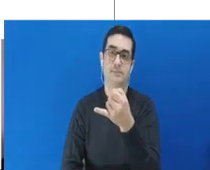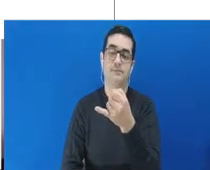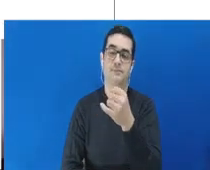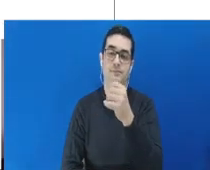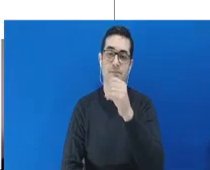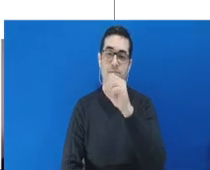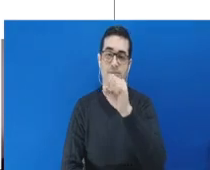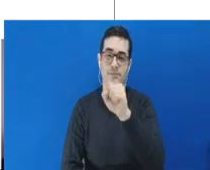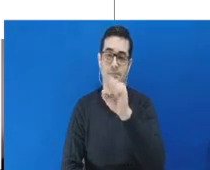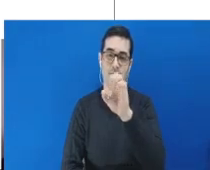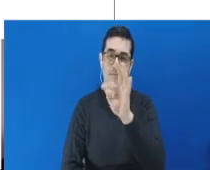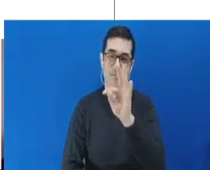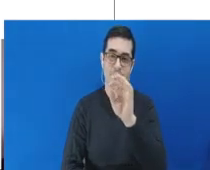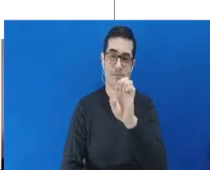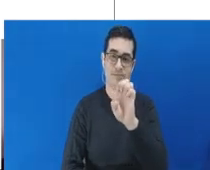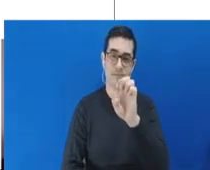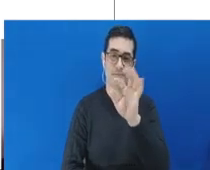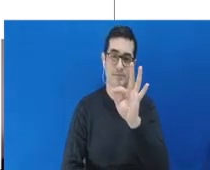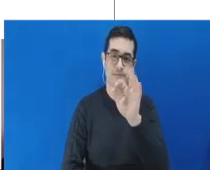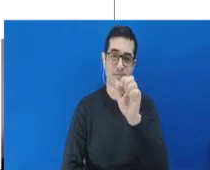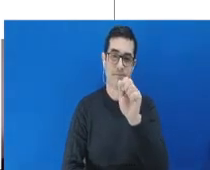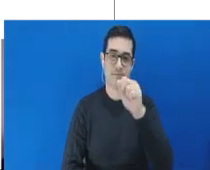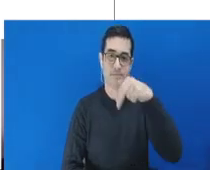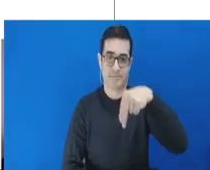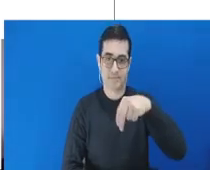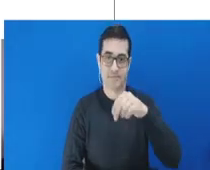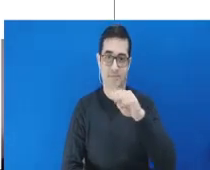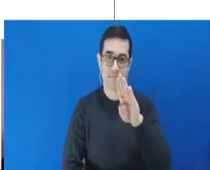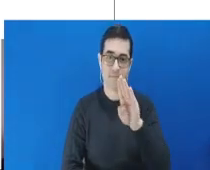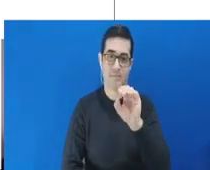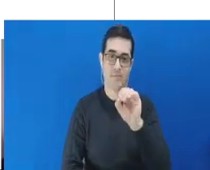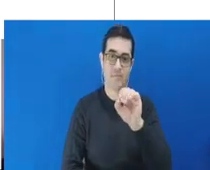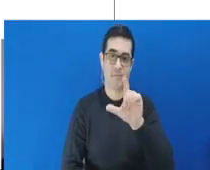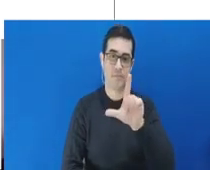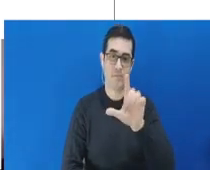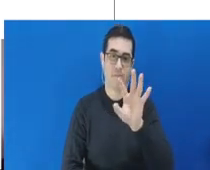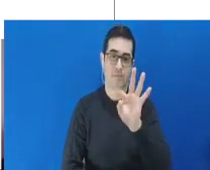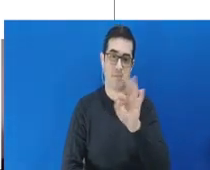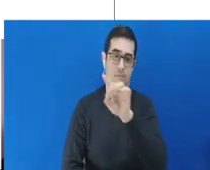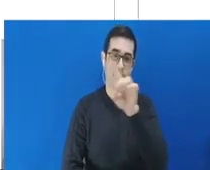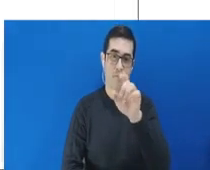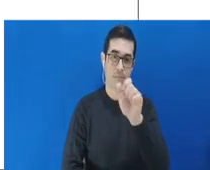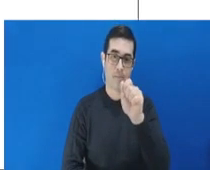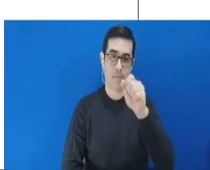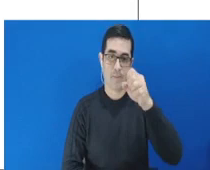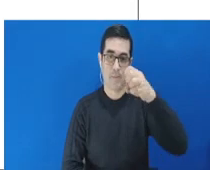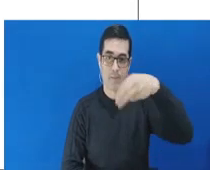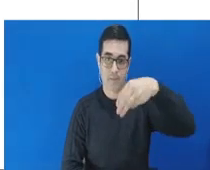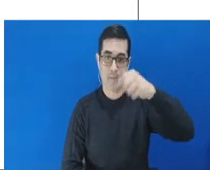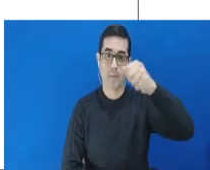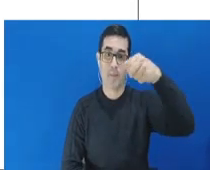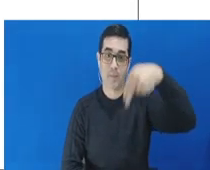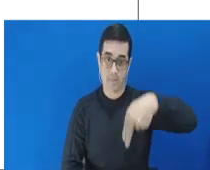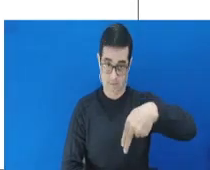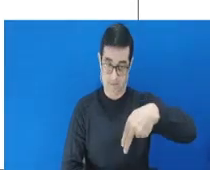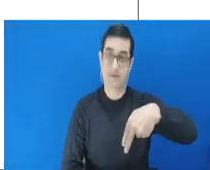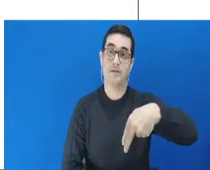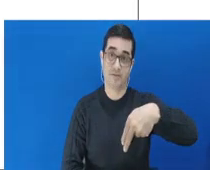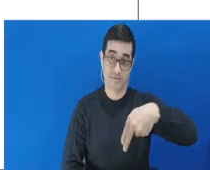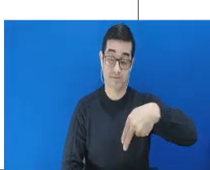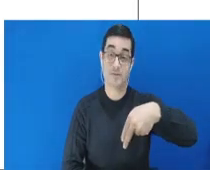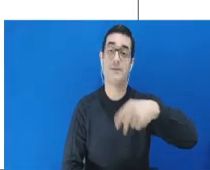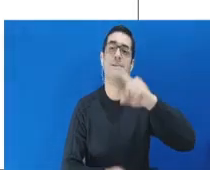final do século XIX, com as contribuições de Boltzmann. Boltzmann a gente vai ouvir falar de novo lá em